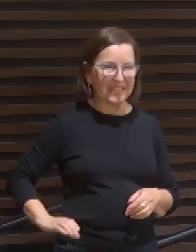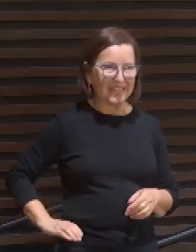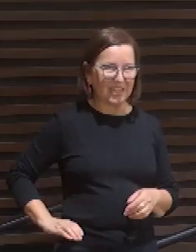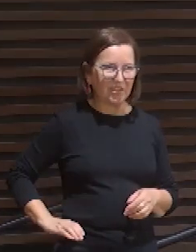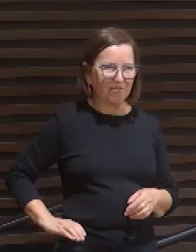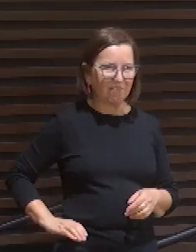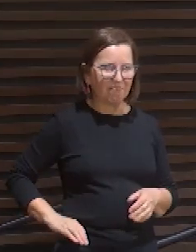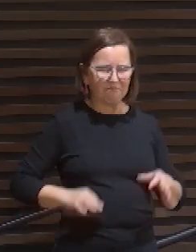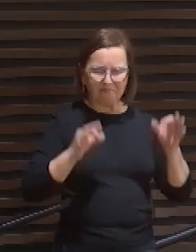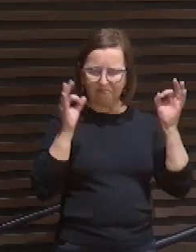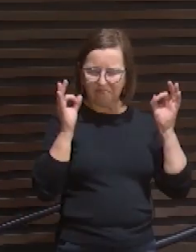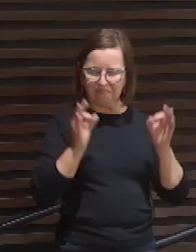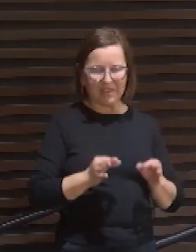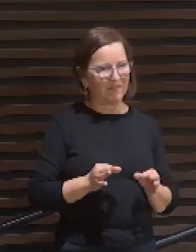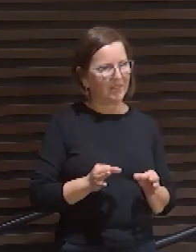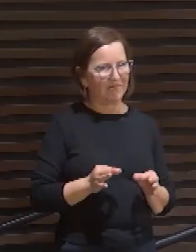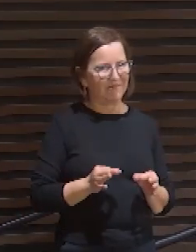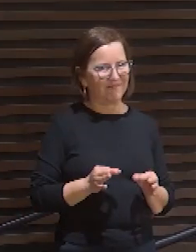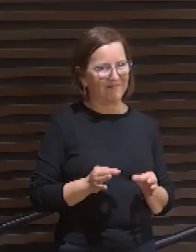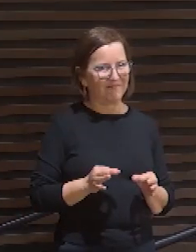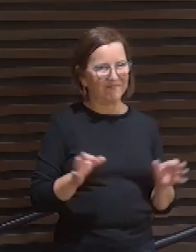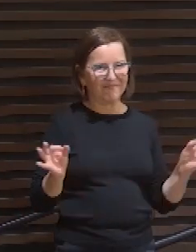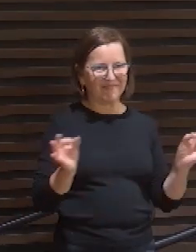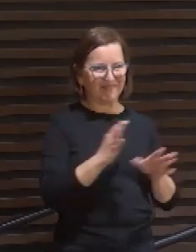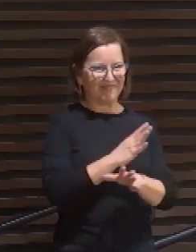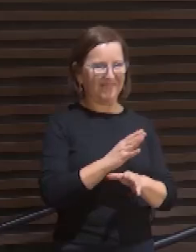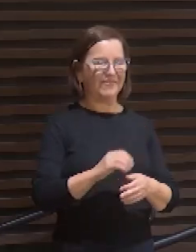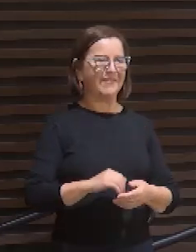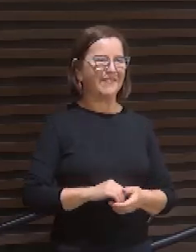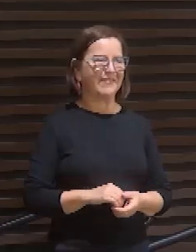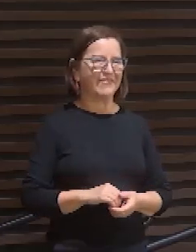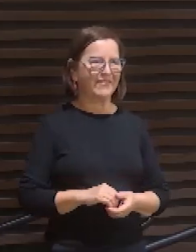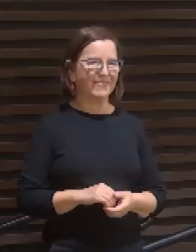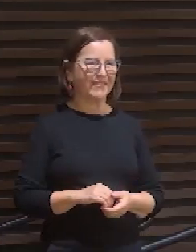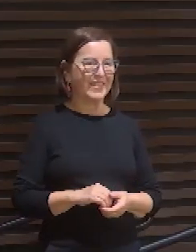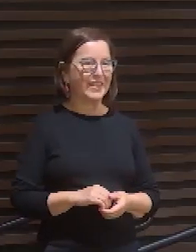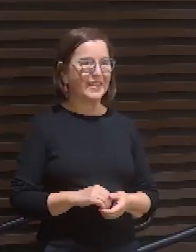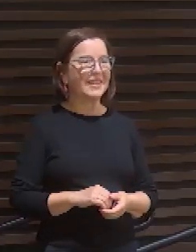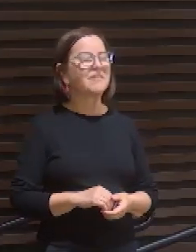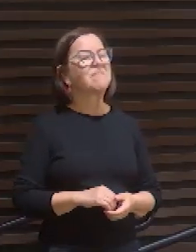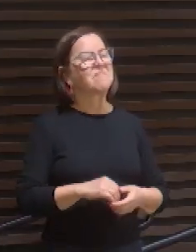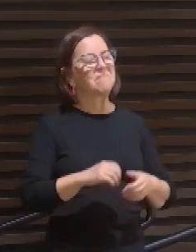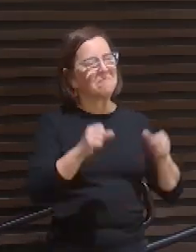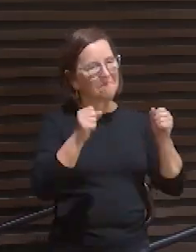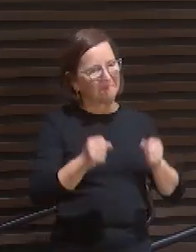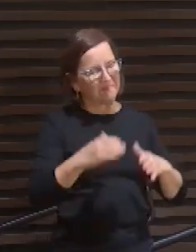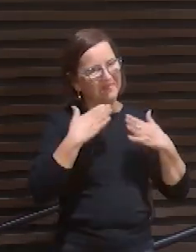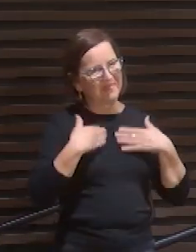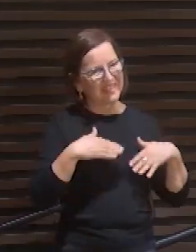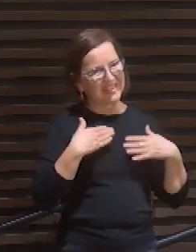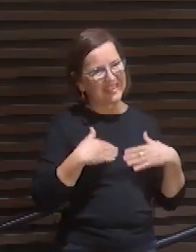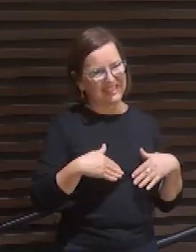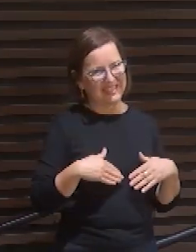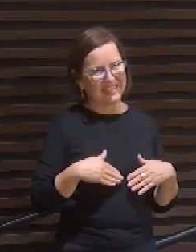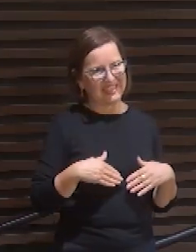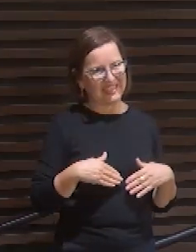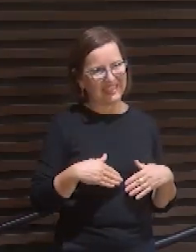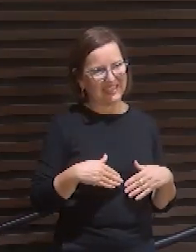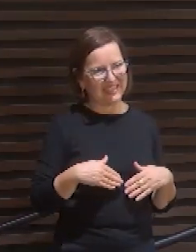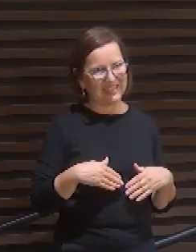pontual. Ponto. Acabou. Dá para descansar. Não tem mais o que